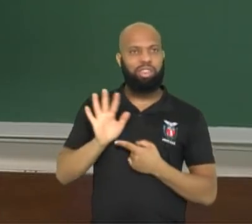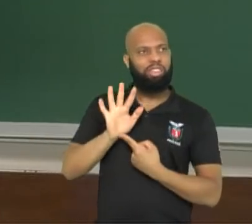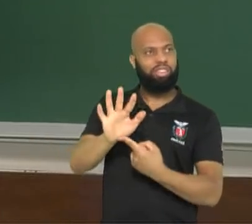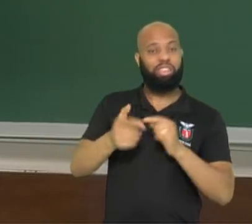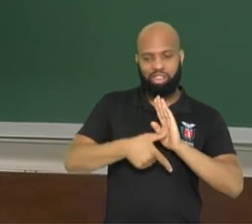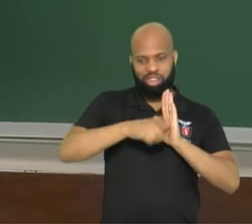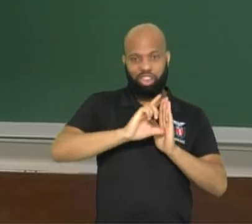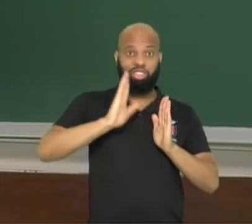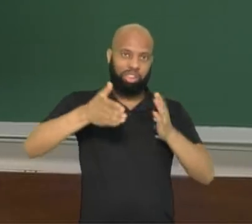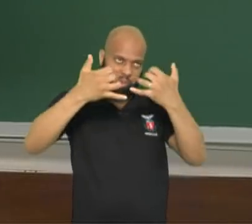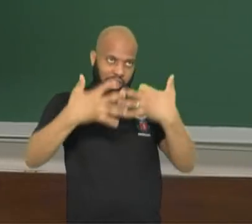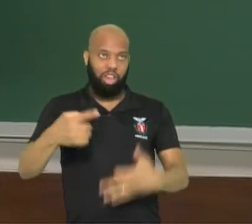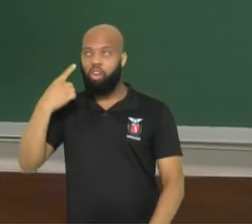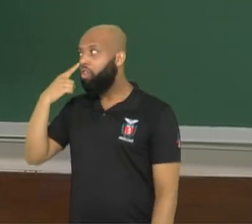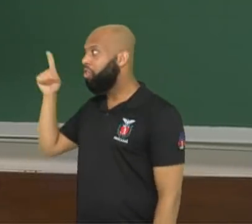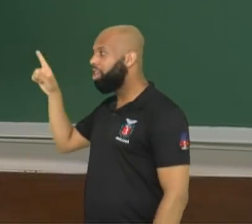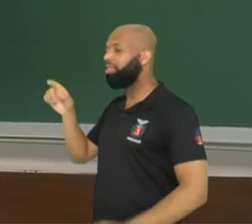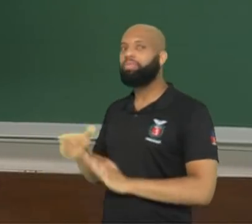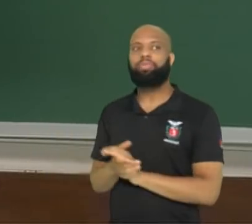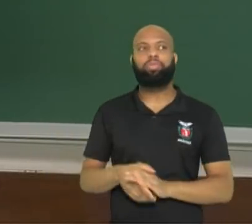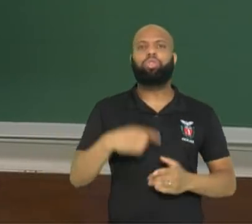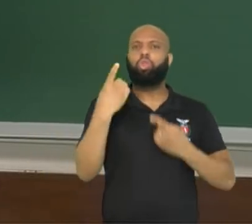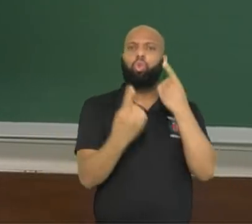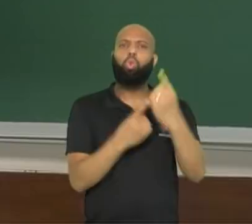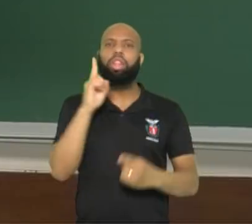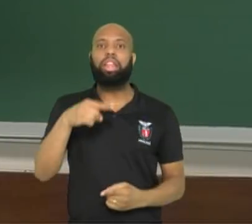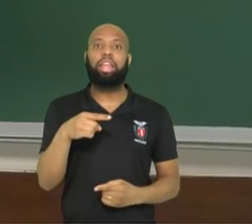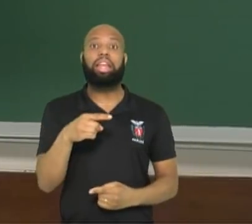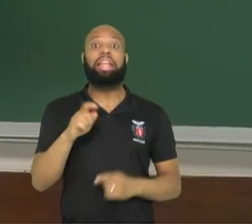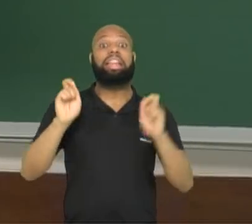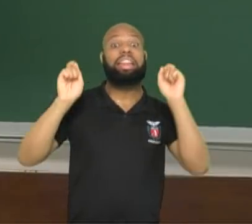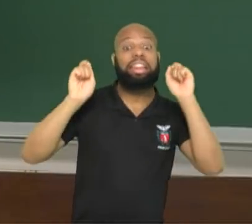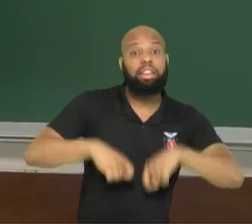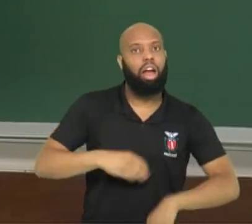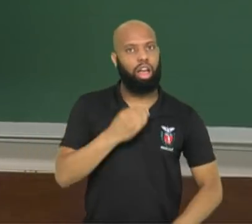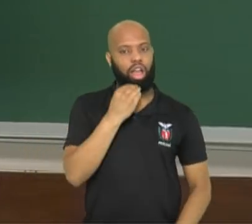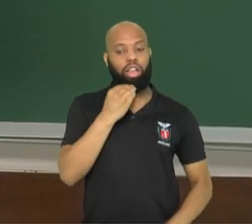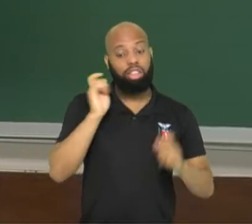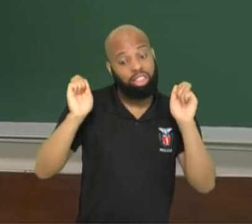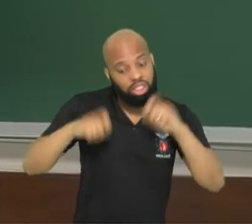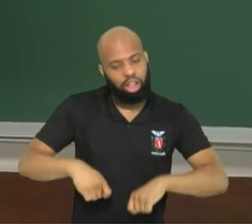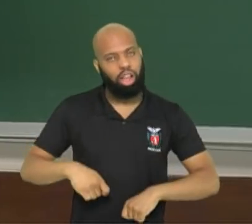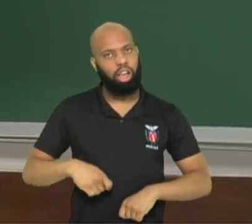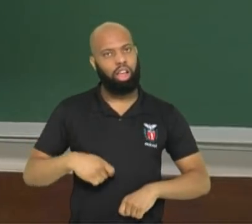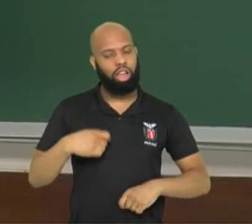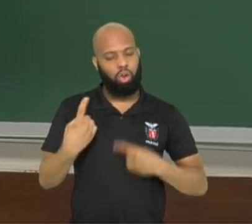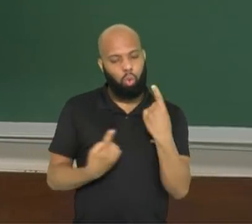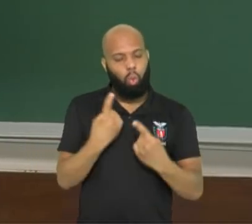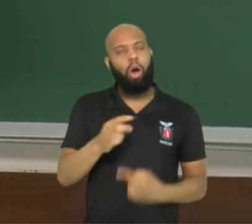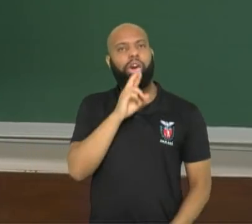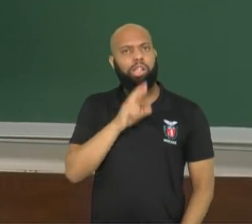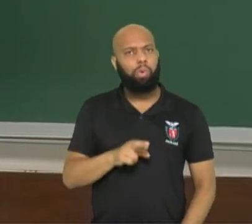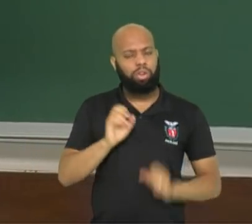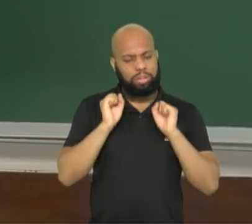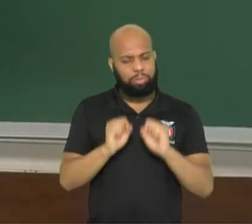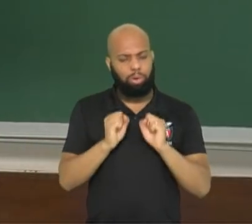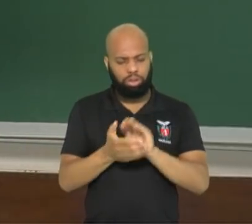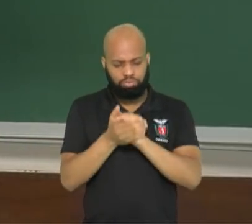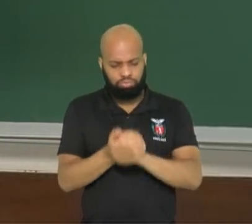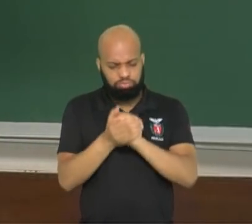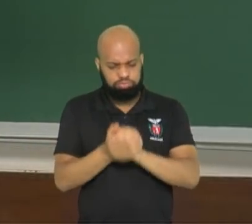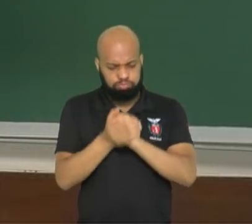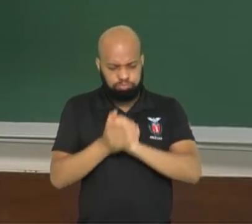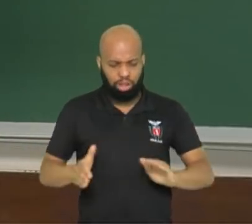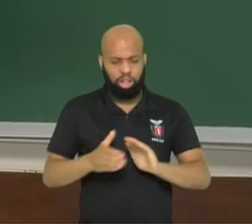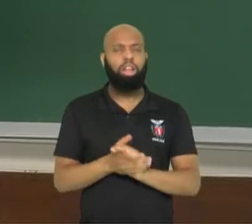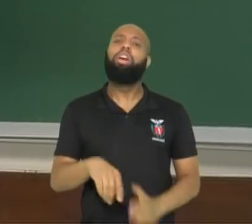antes para vocês. Olha só, quais são as possibilidades, quais são os possíveis resultados que um